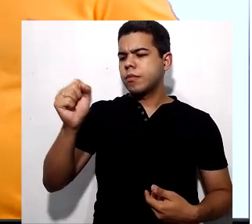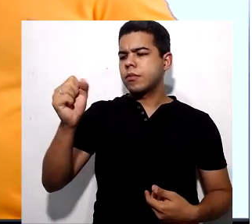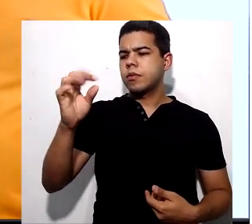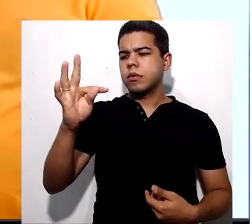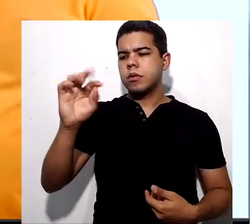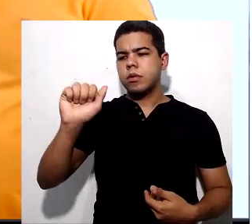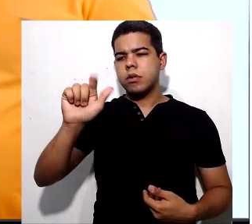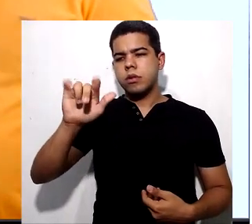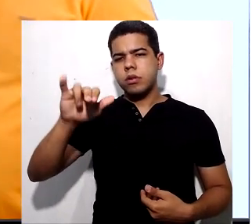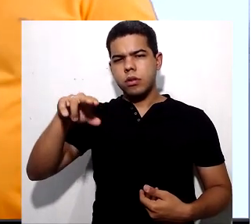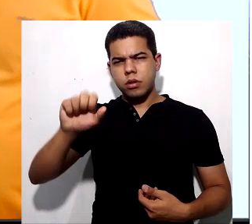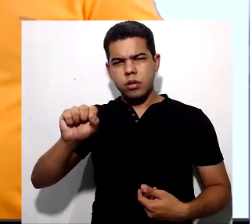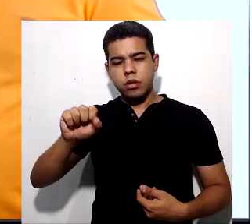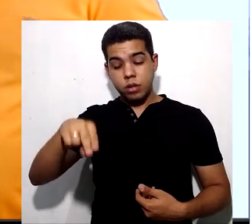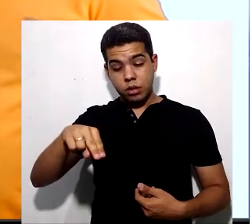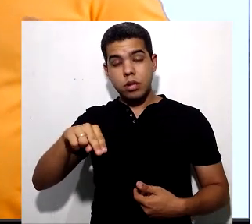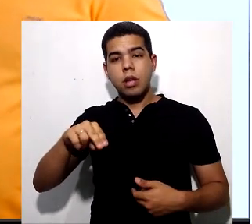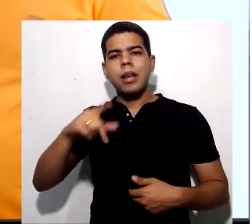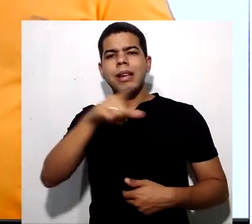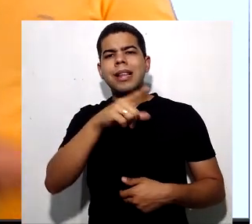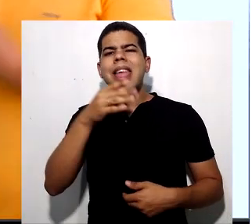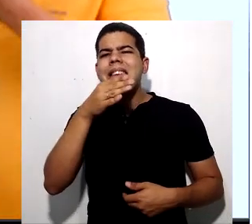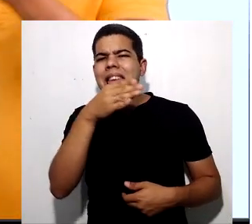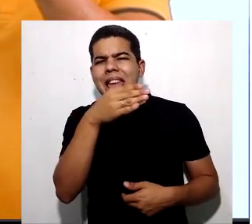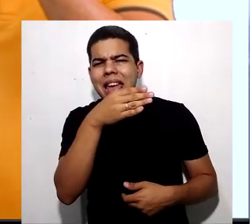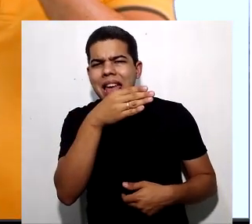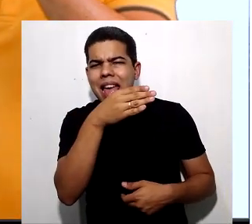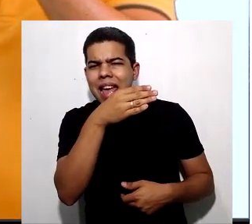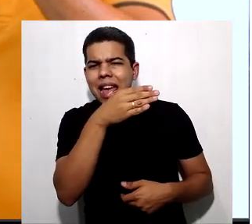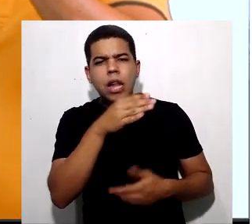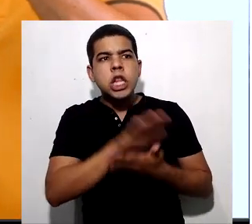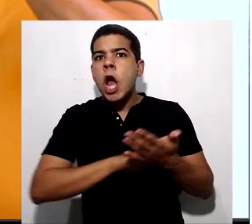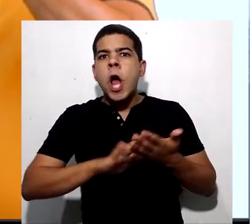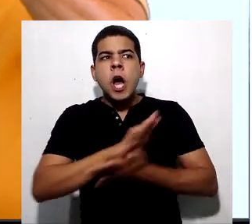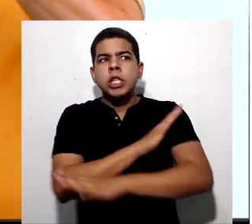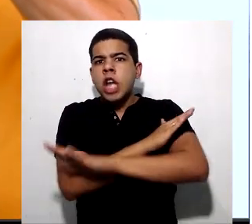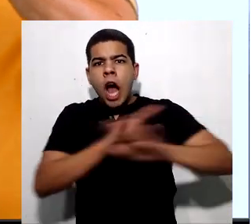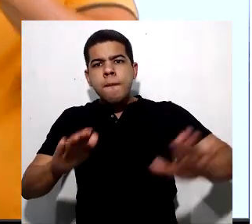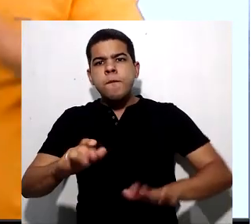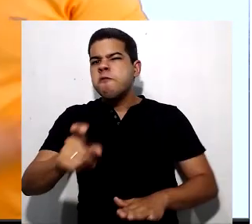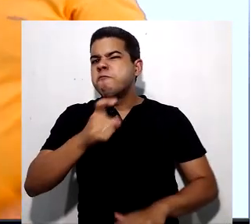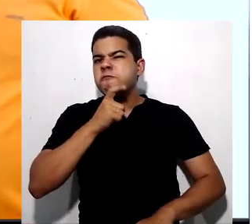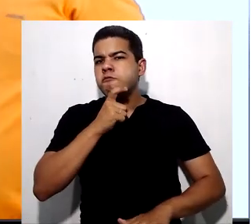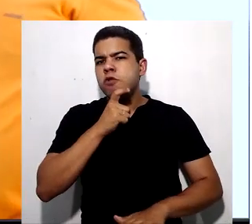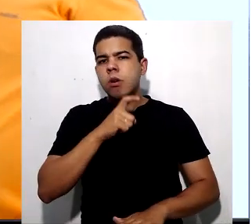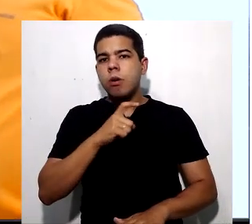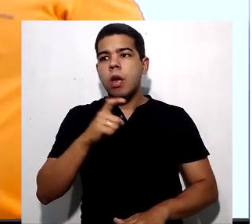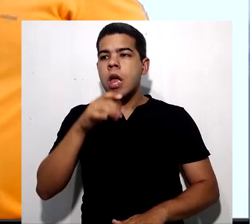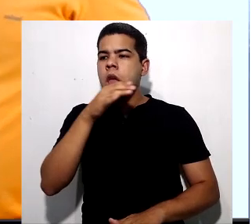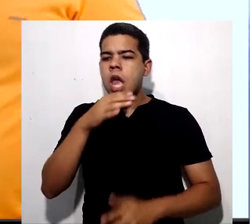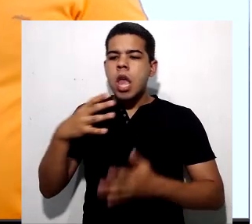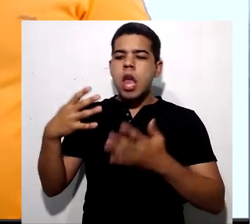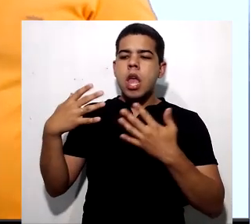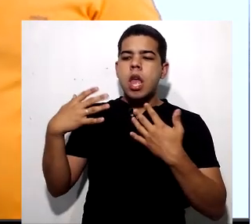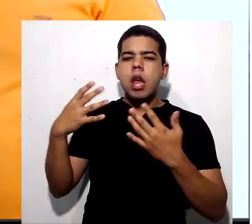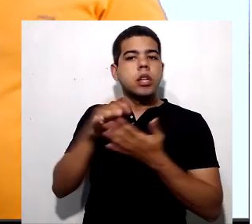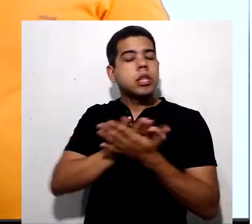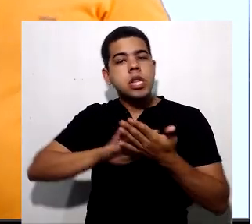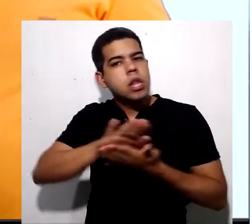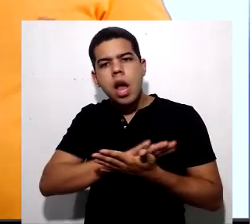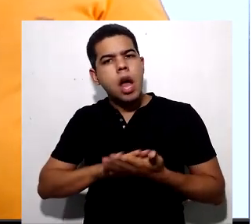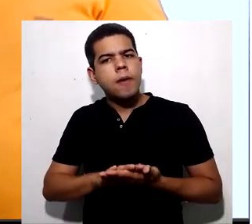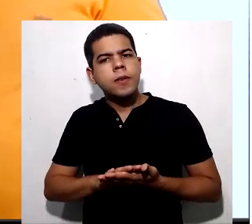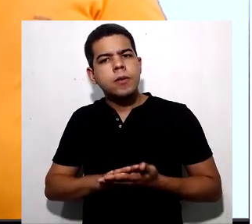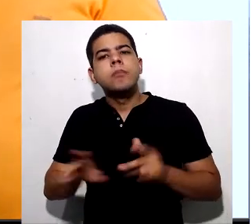aquece a Ucrânia, e também a questão da fome. Já havia os pogroms na Ucrânia, certo? Essa perseguição aos